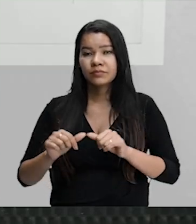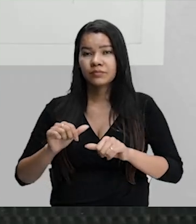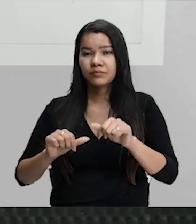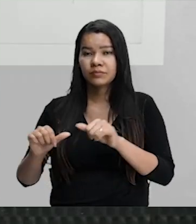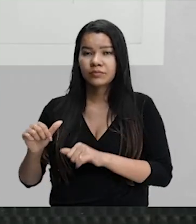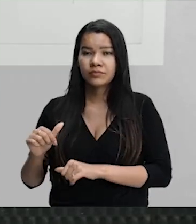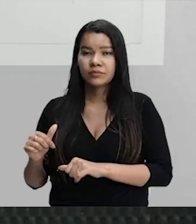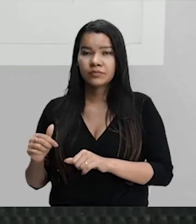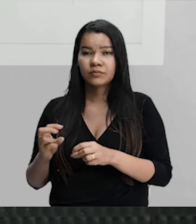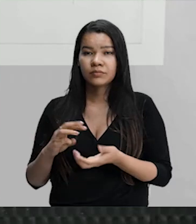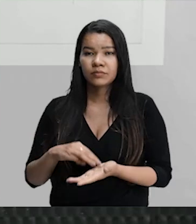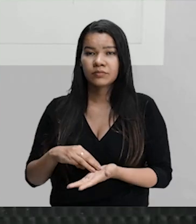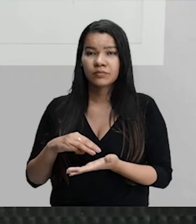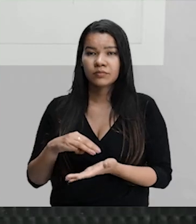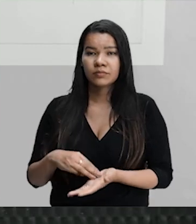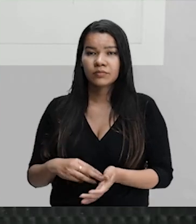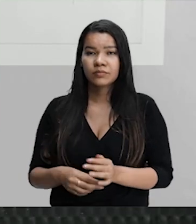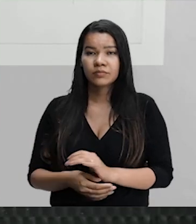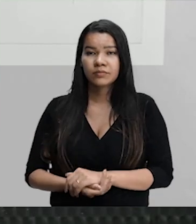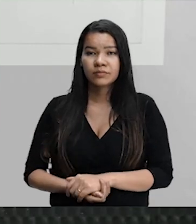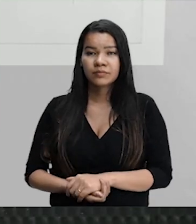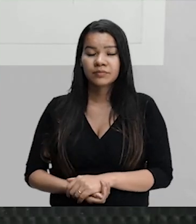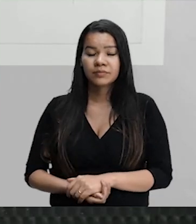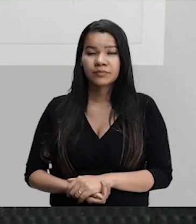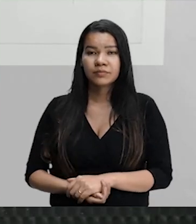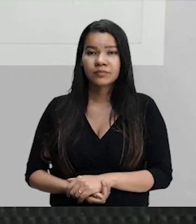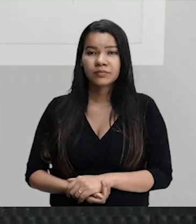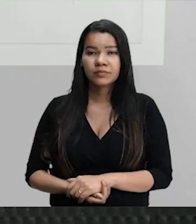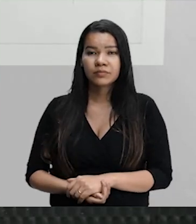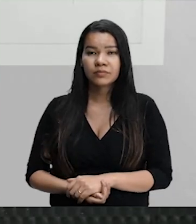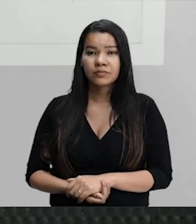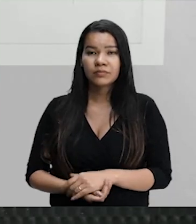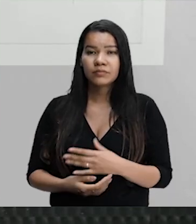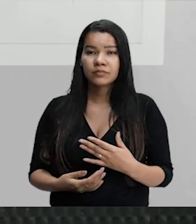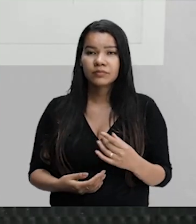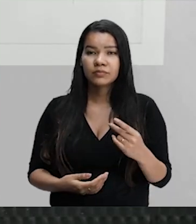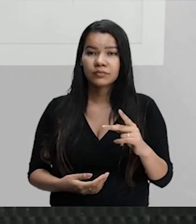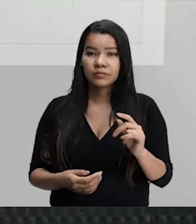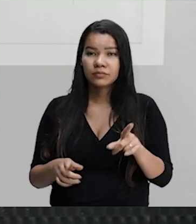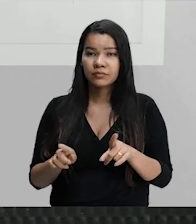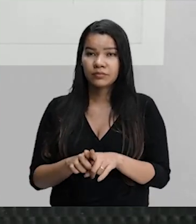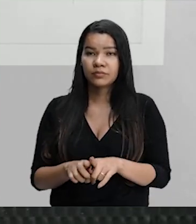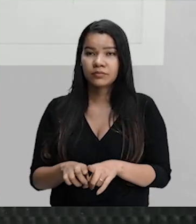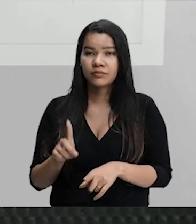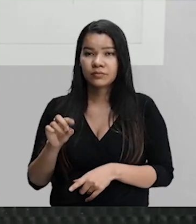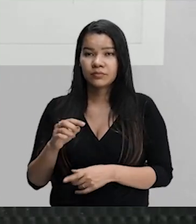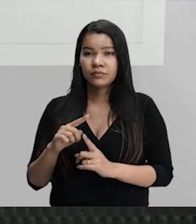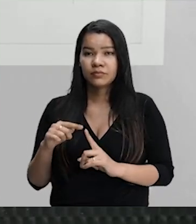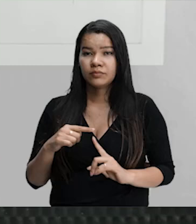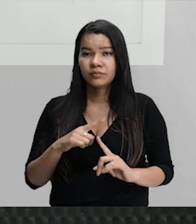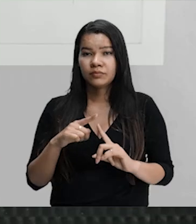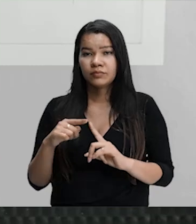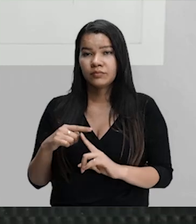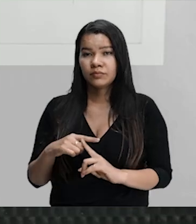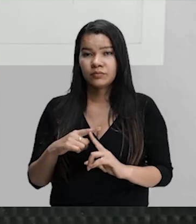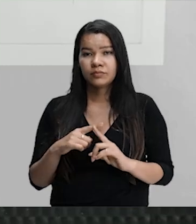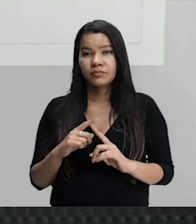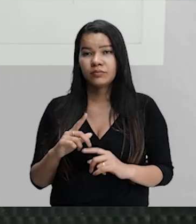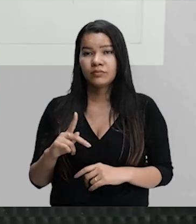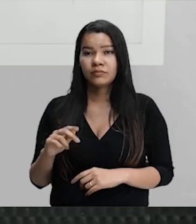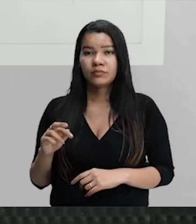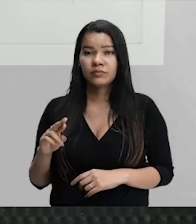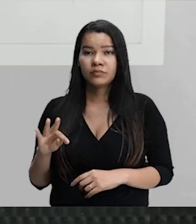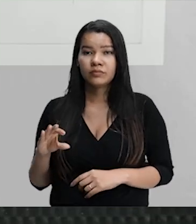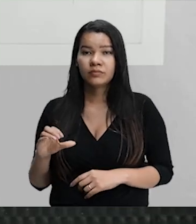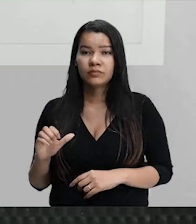a sua massa, né? Ok? Então, isso aqui também é um tipo de partícula. Qual a diferença